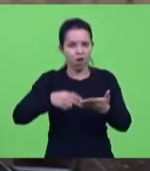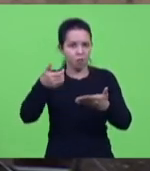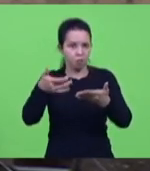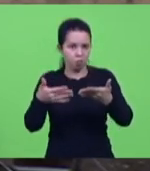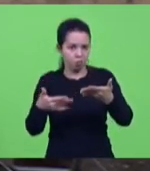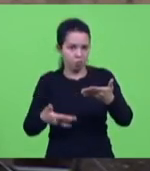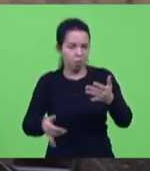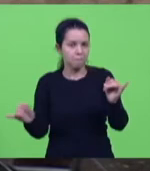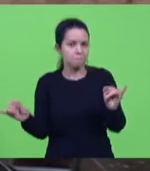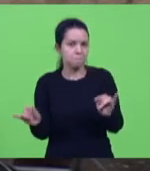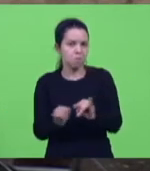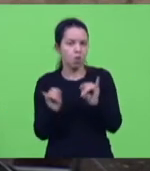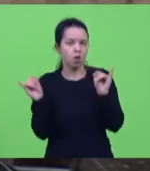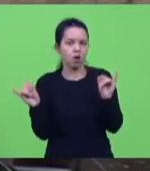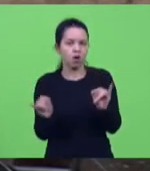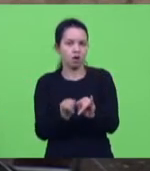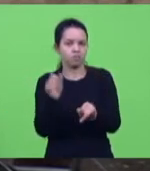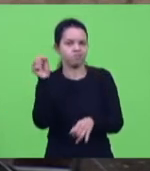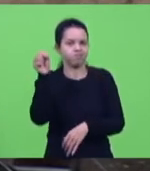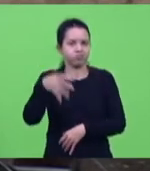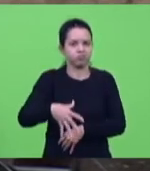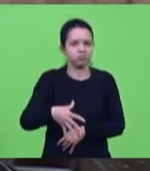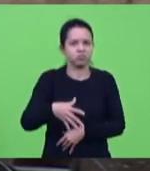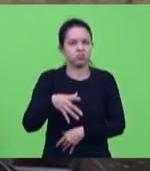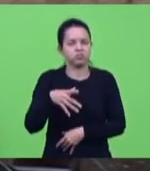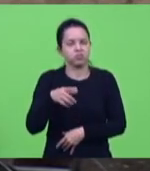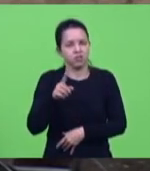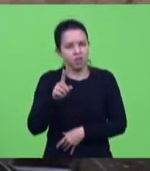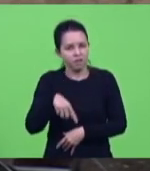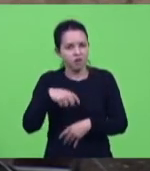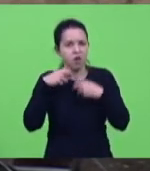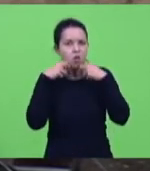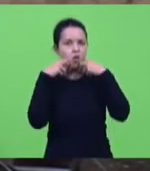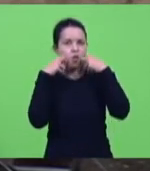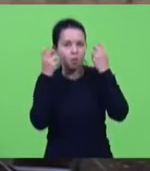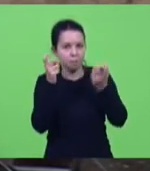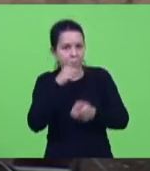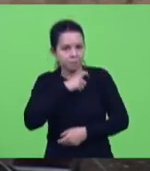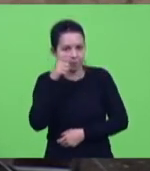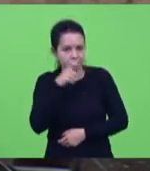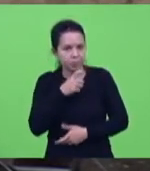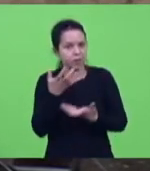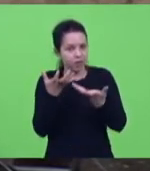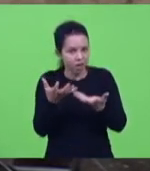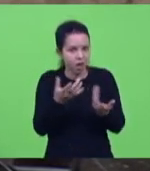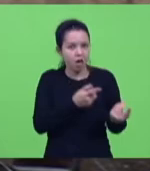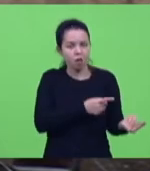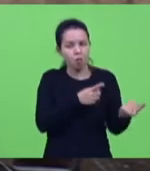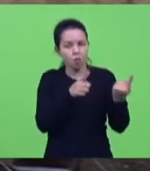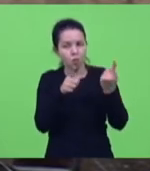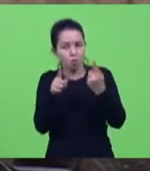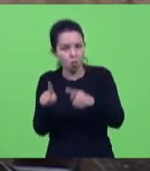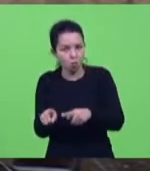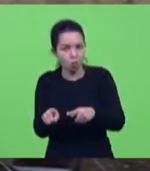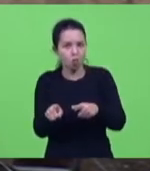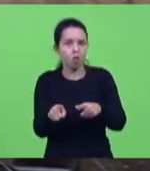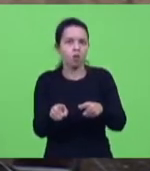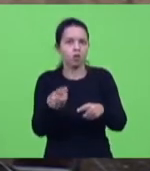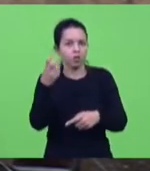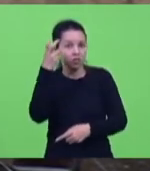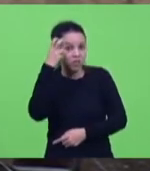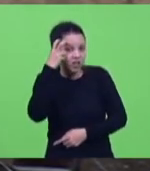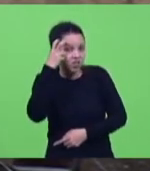porcaria aqui, uma vergonha, uma forçação de barra, uma mentira. Quer fazer oposição? Faça oposição com